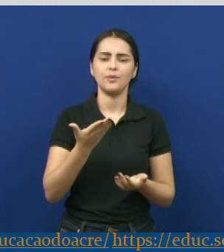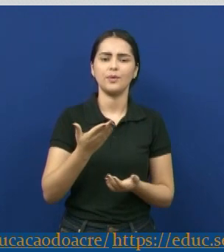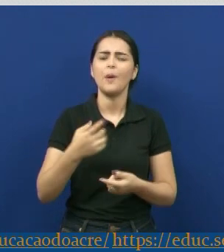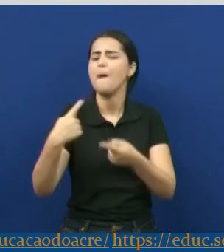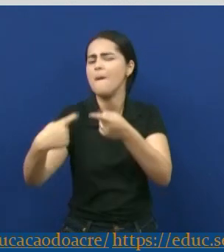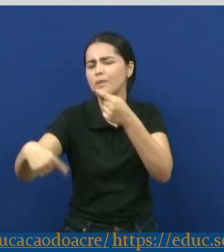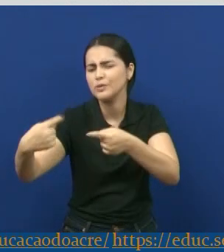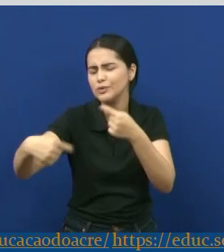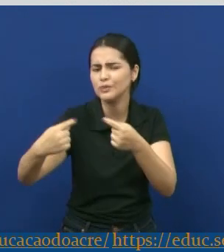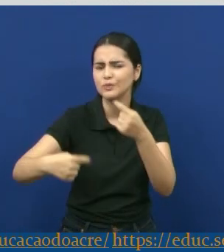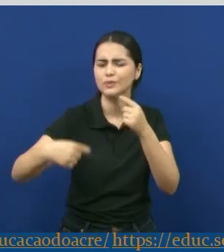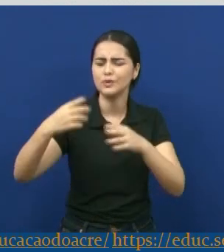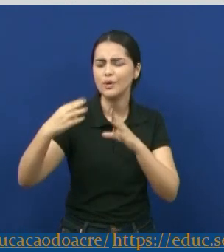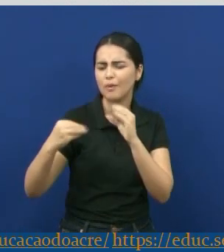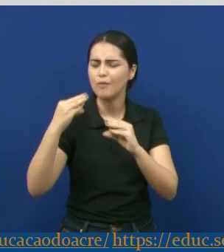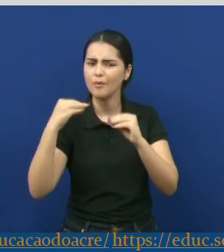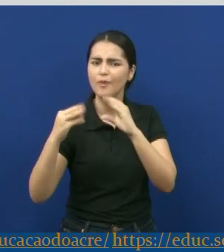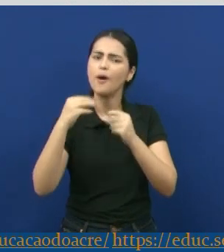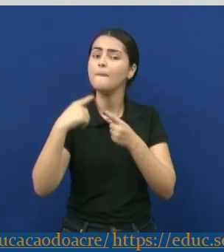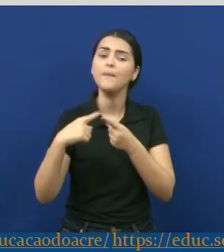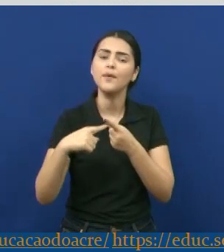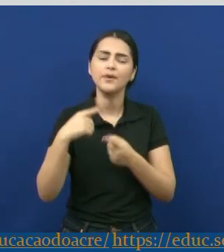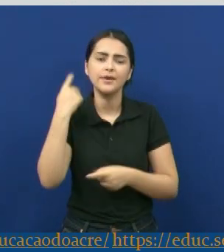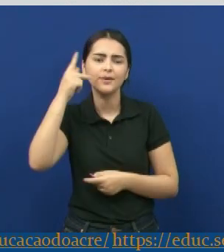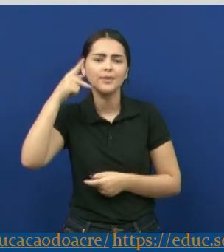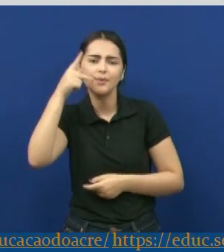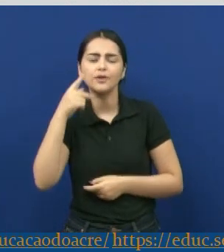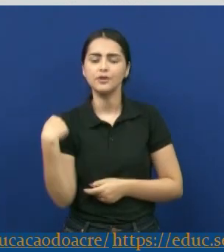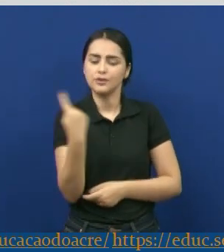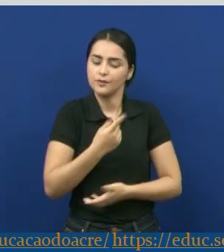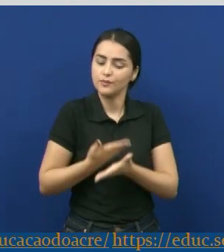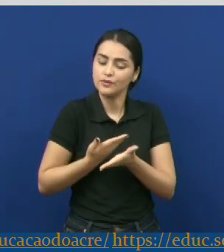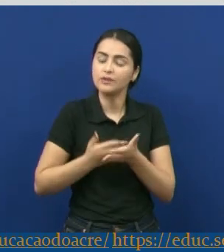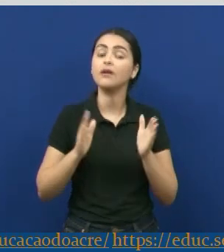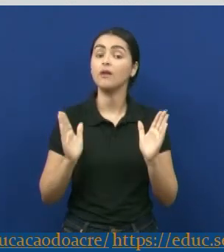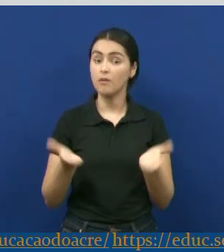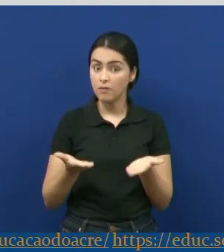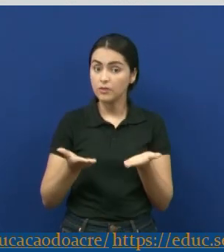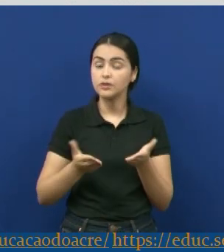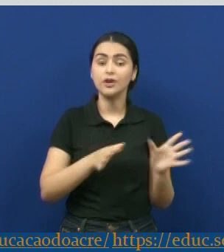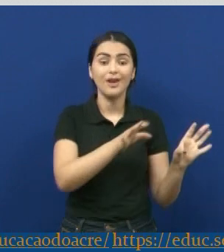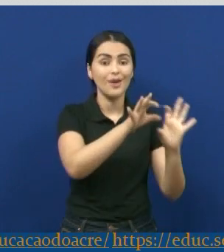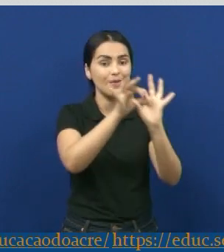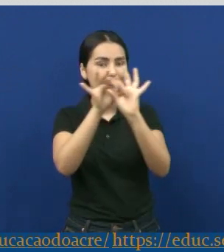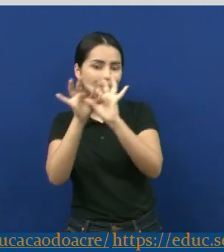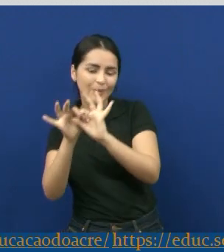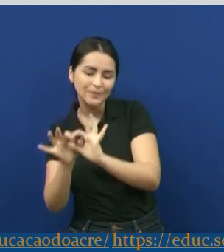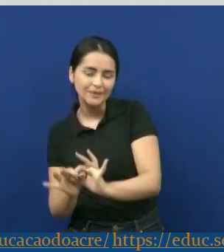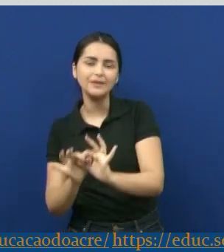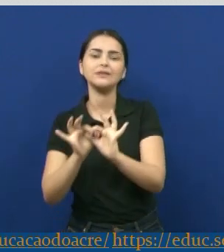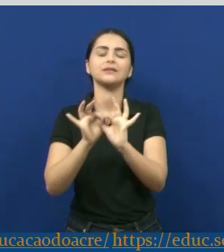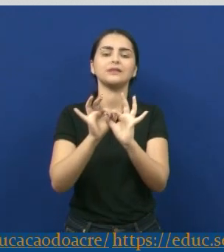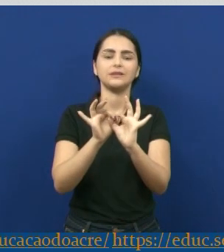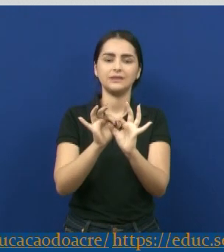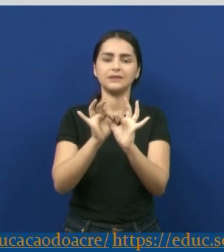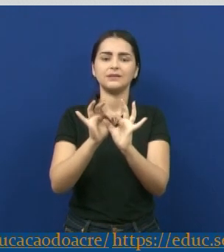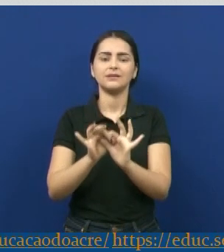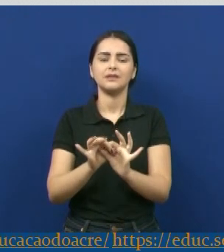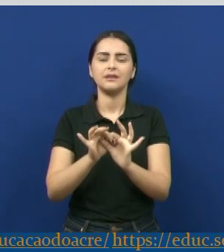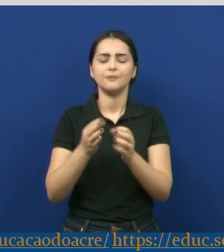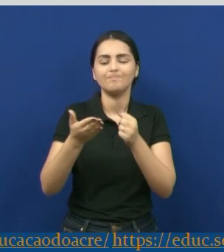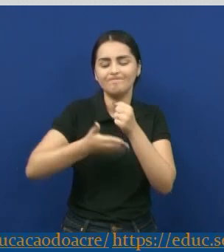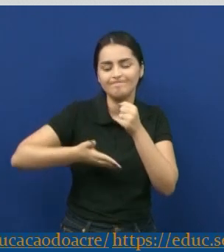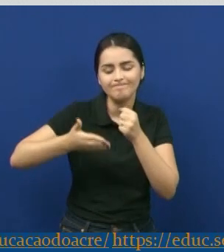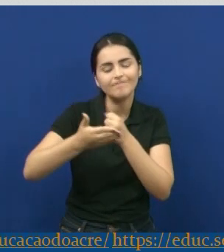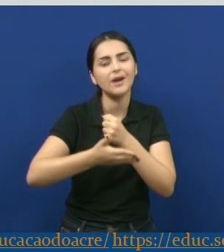de política. Mas na política que nós iremos falar aqui, é um contexto bem básico